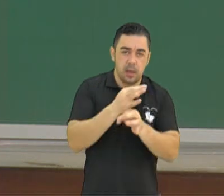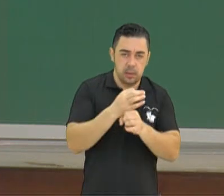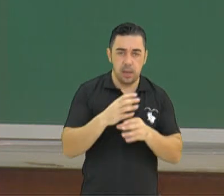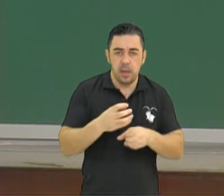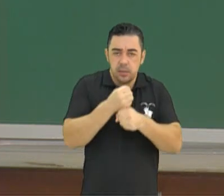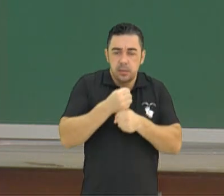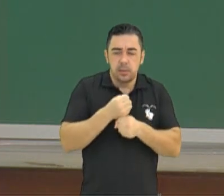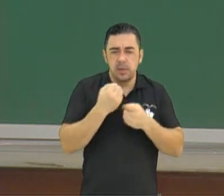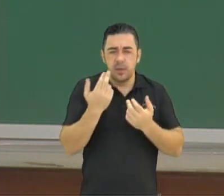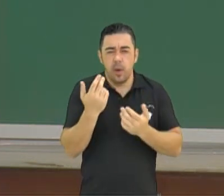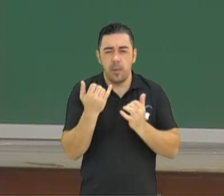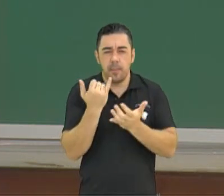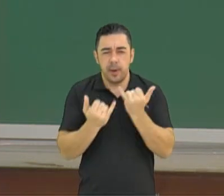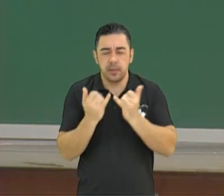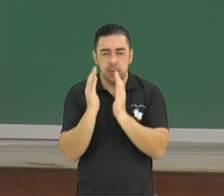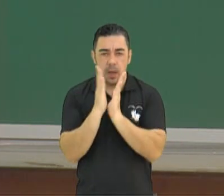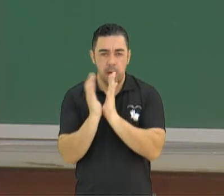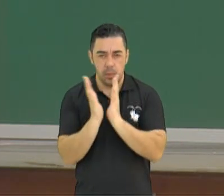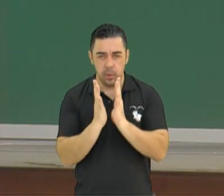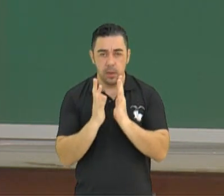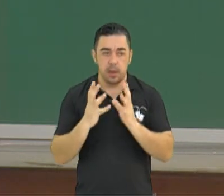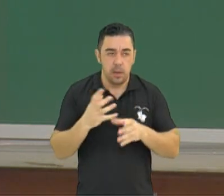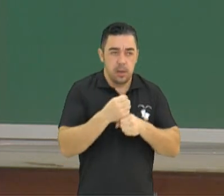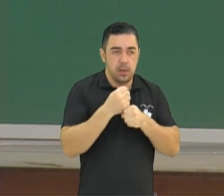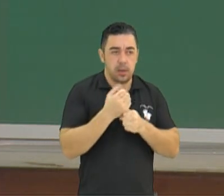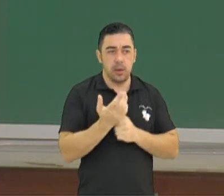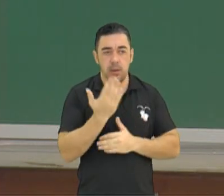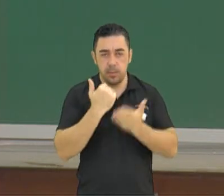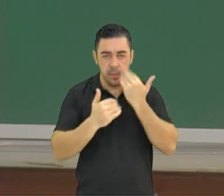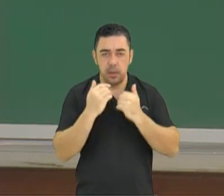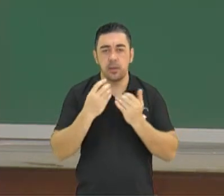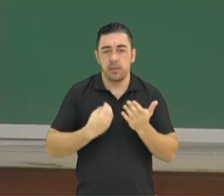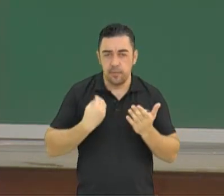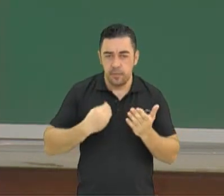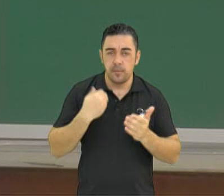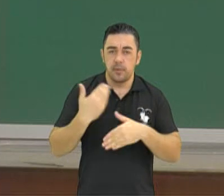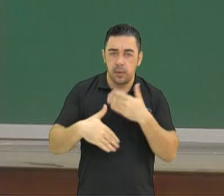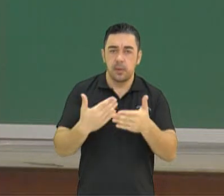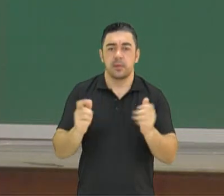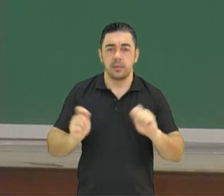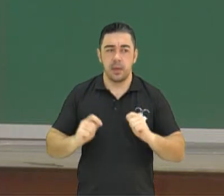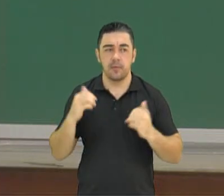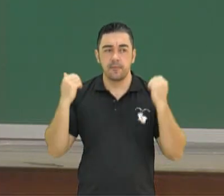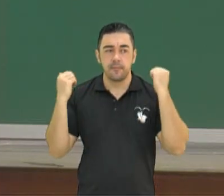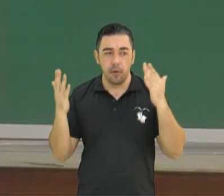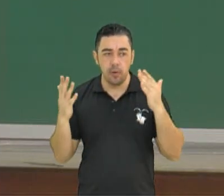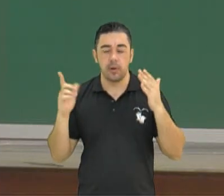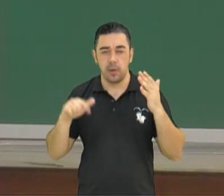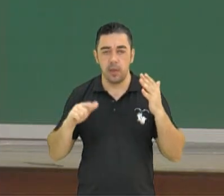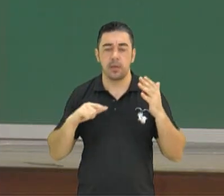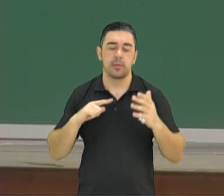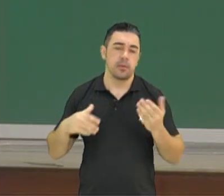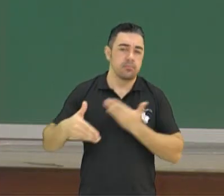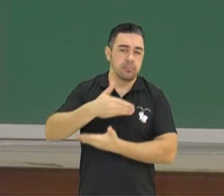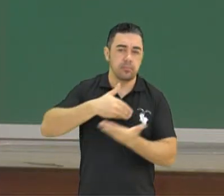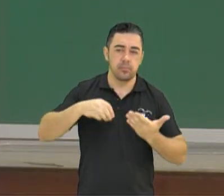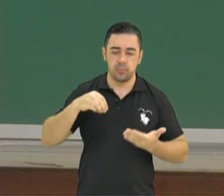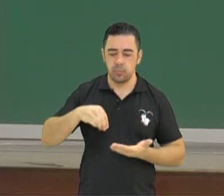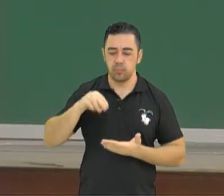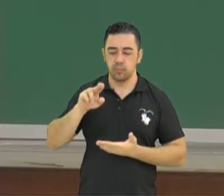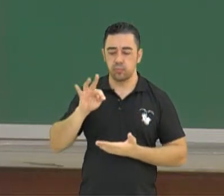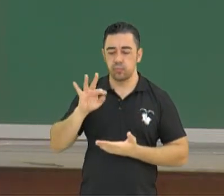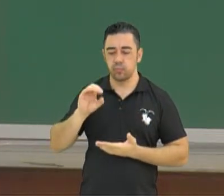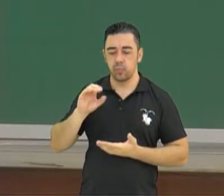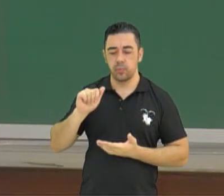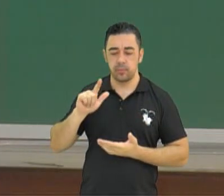algas, então a alga fornece alimento para o fungo permite que a alga viva fora da água, olha que bacana, né? Então é o mutualismo, que vocês já estudaram isso